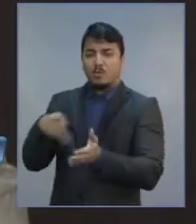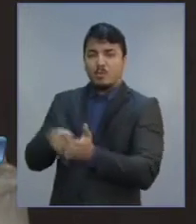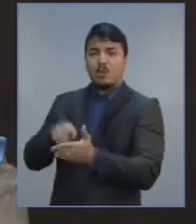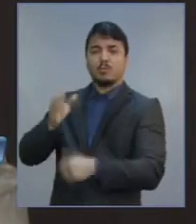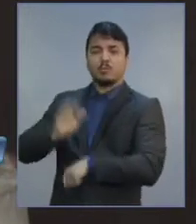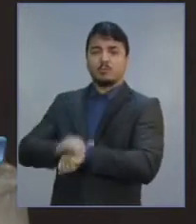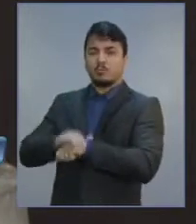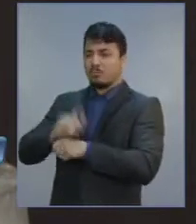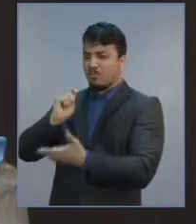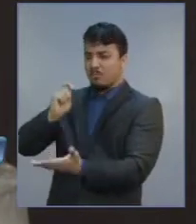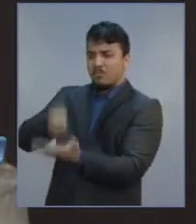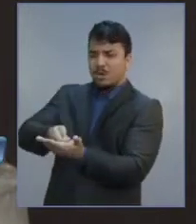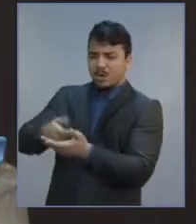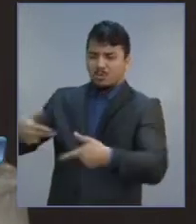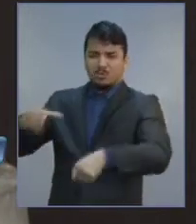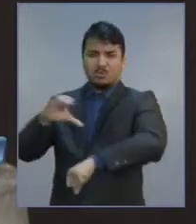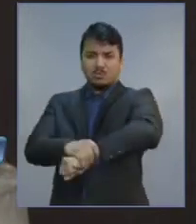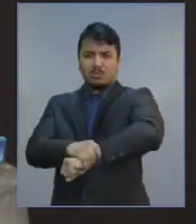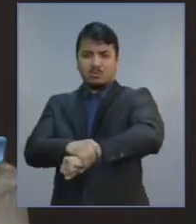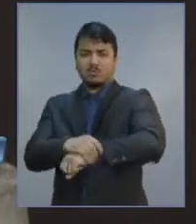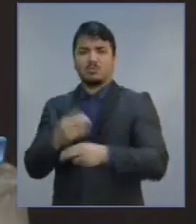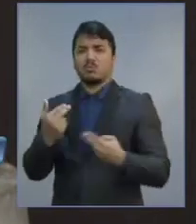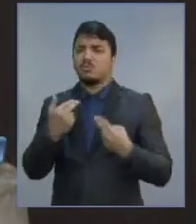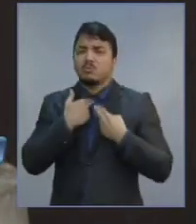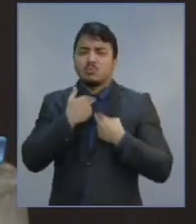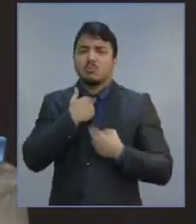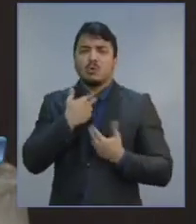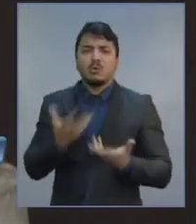pecuniária acessória. O que eu quero dizer?